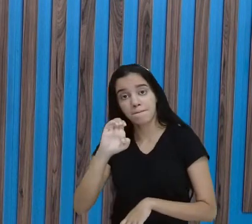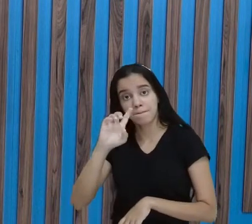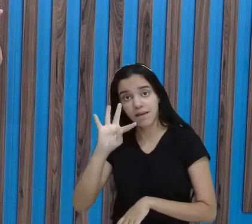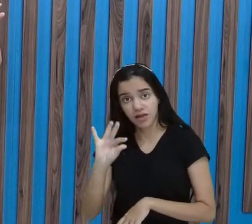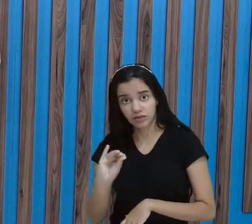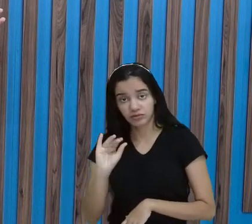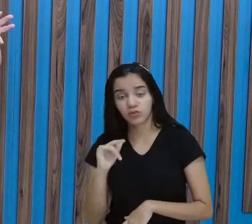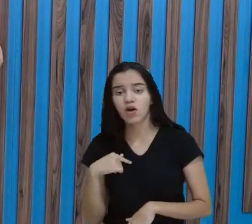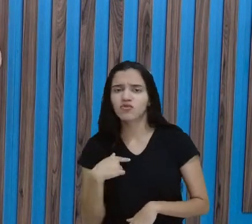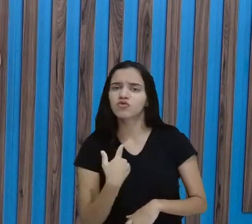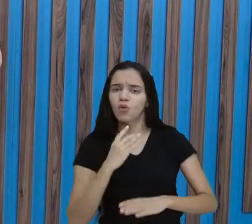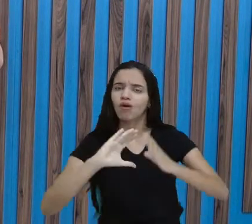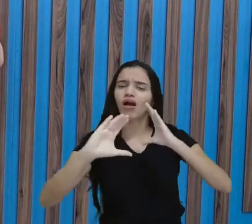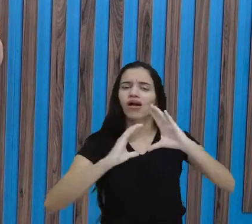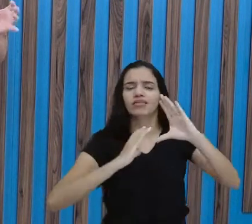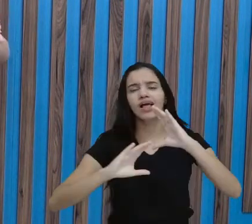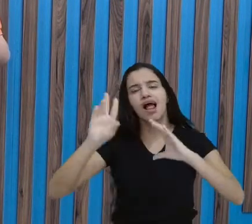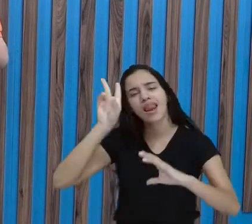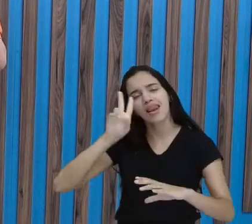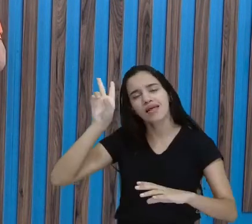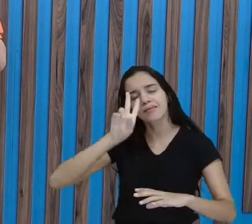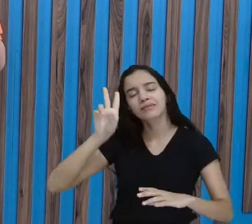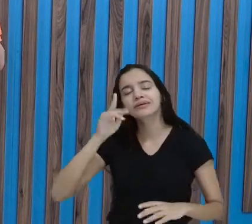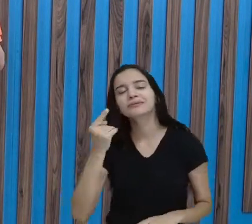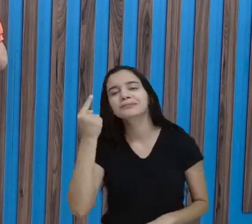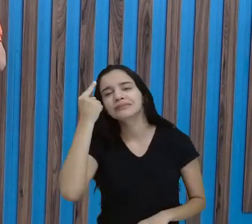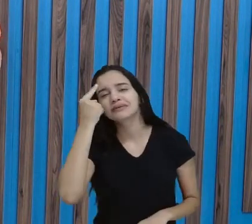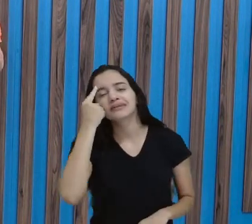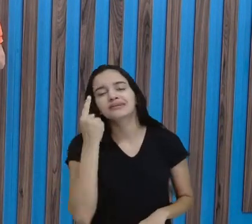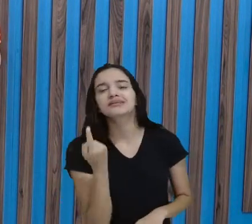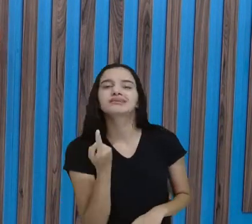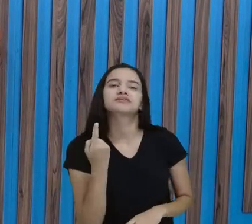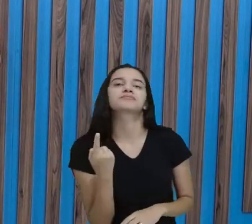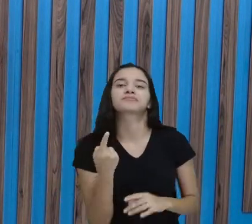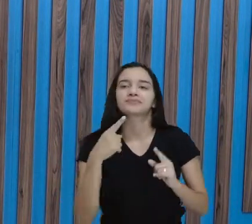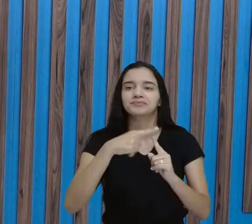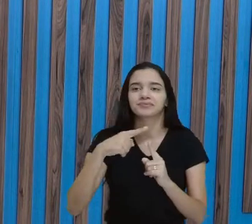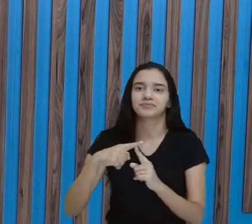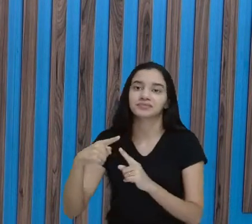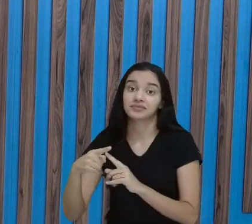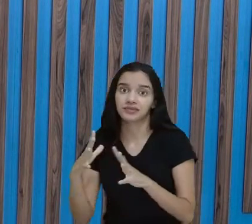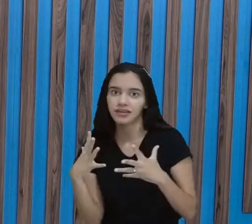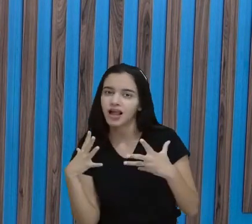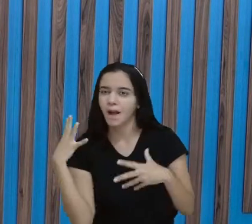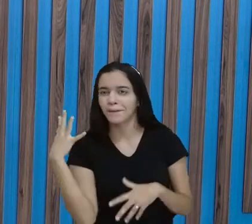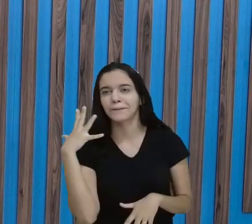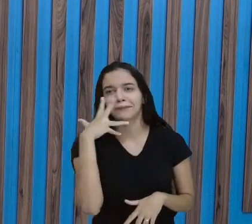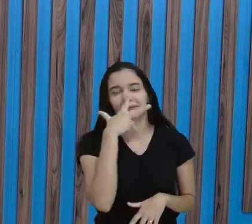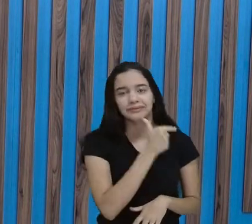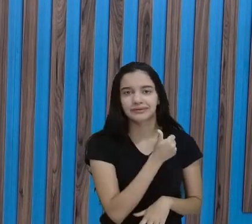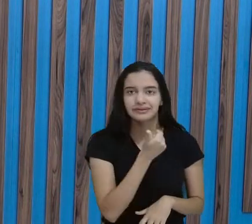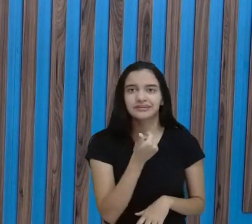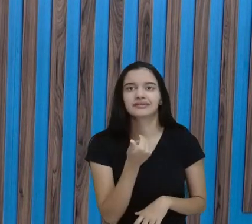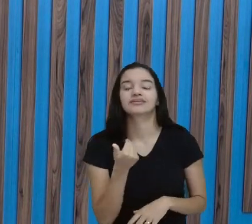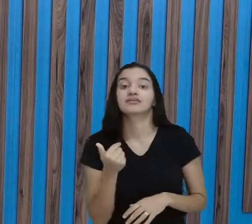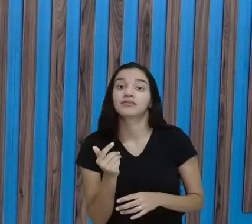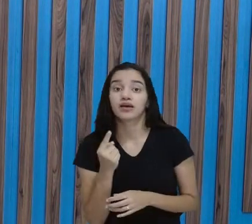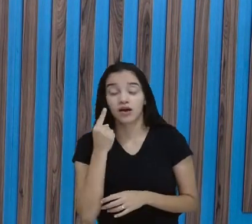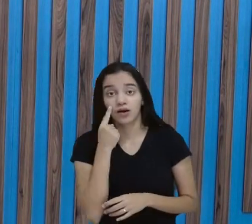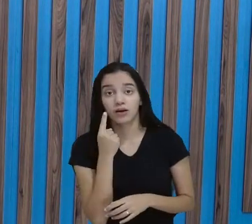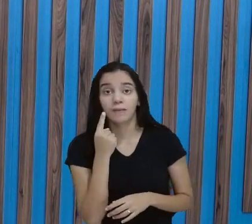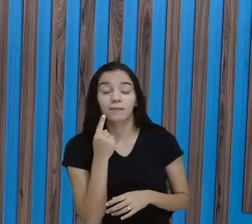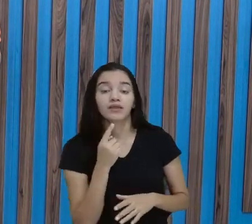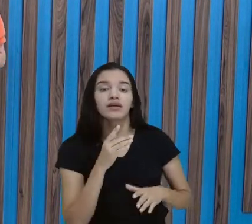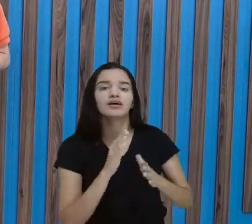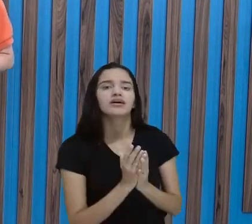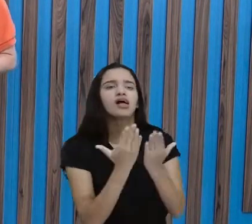ó, lembrar ou pensar no tipo de paisagem que tem por aí. Essa música. É bonita, né? Uma mensagem bem legal. Olha aí.